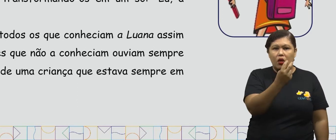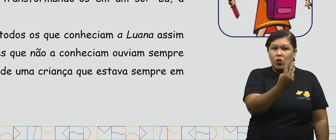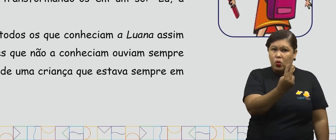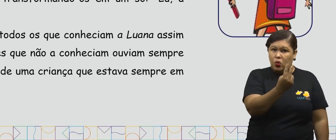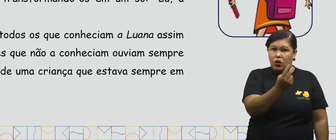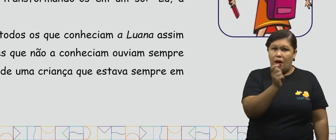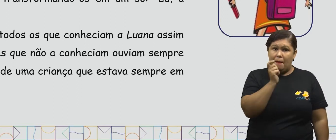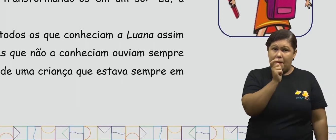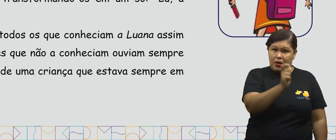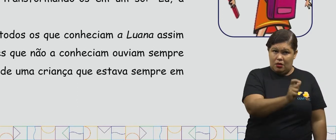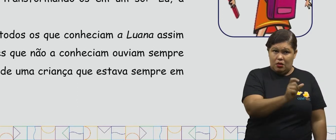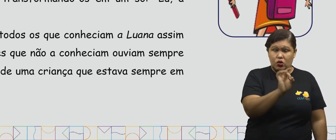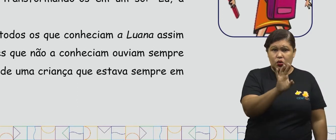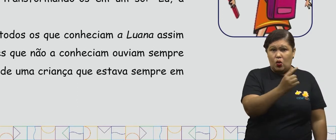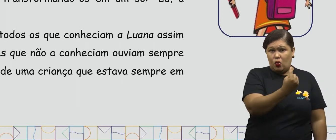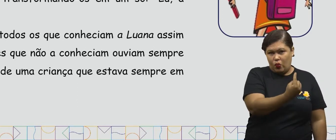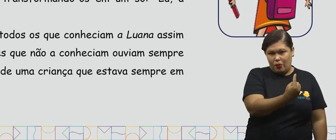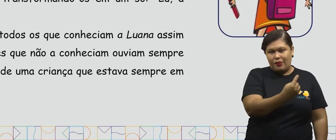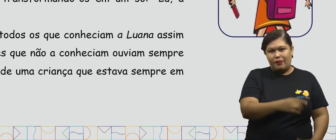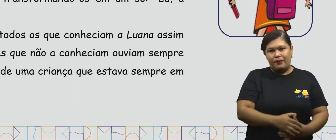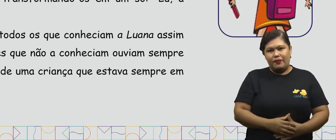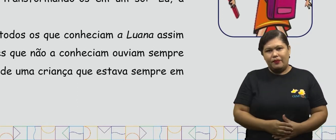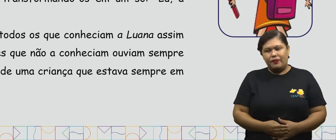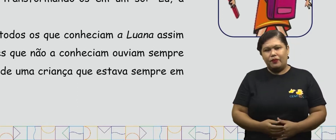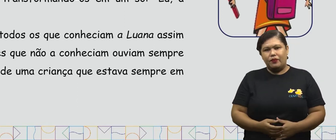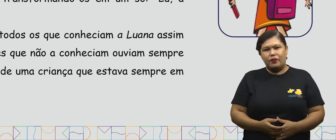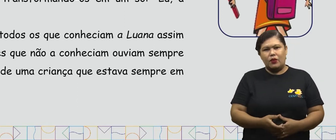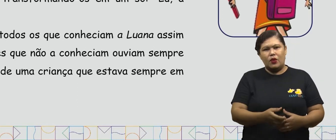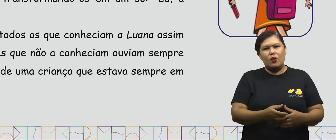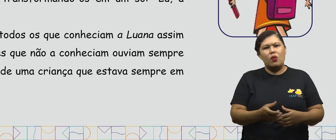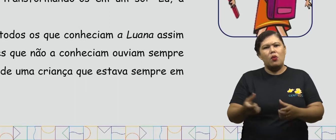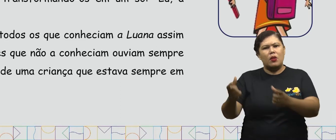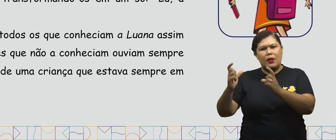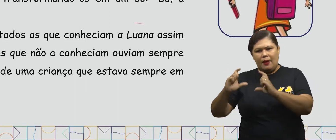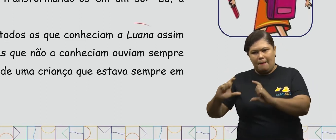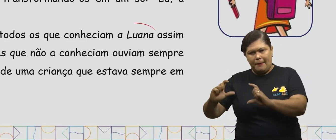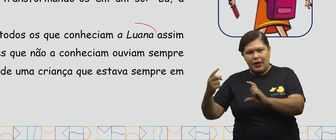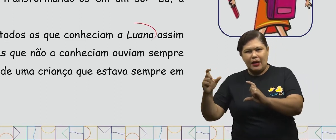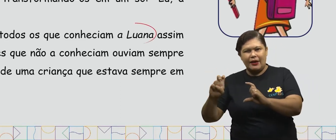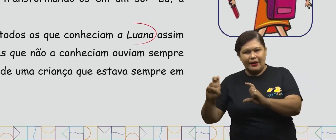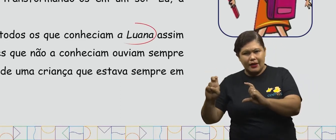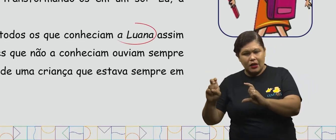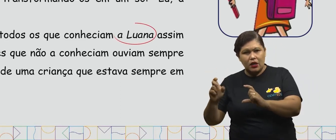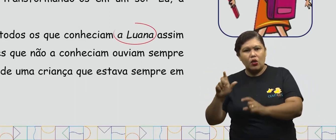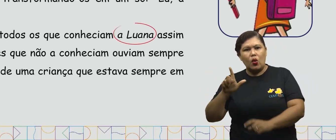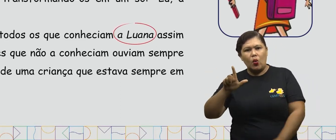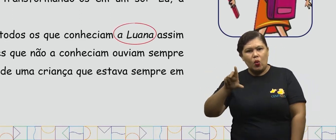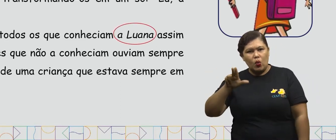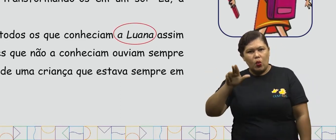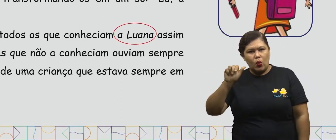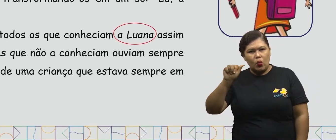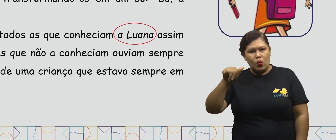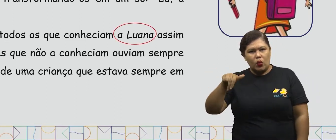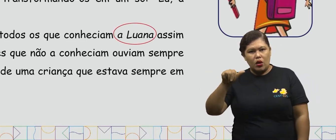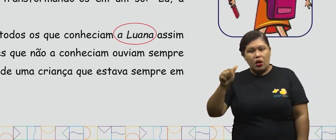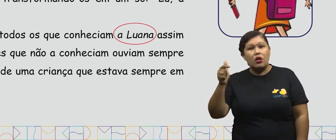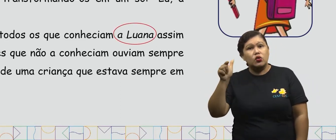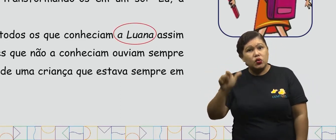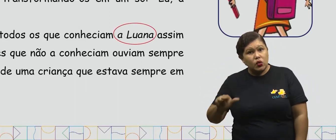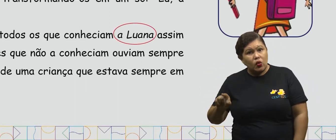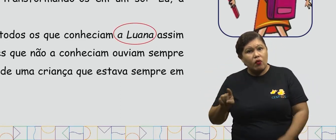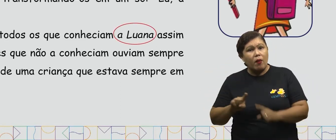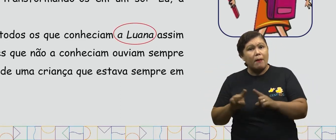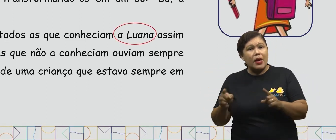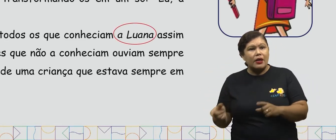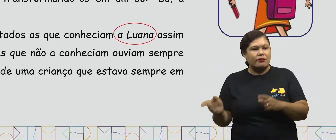os apelidos apenas uma vez. No último parágrafo, Luana aparece novamente, mas em